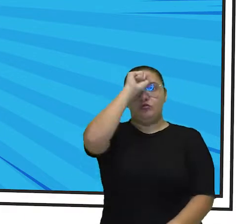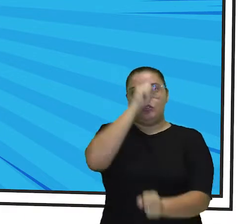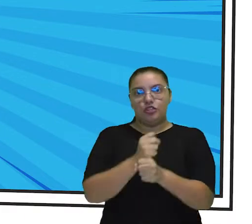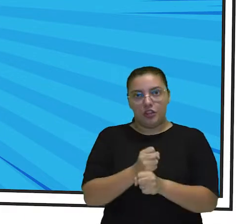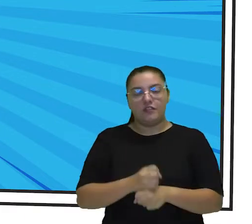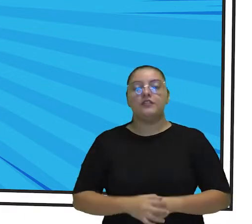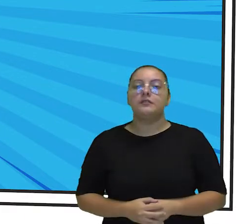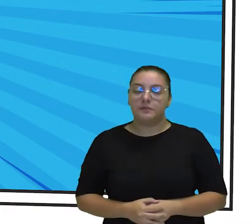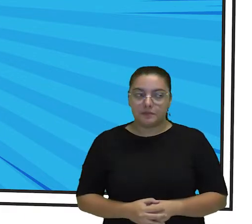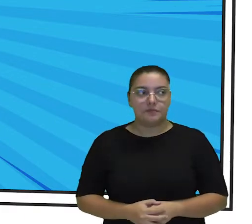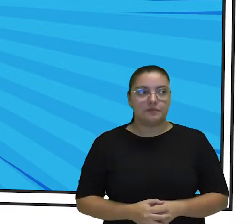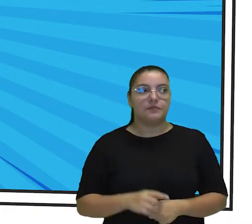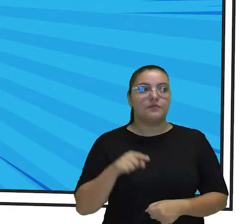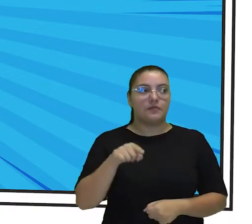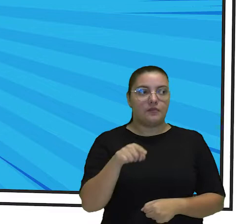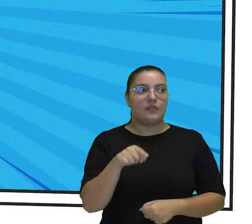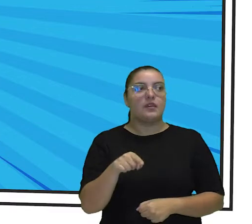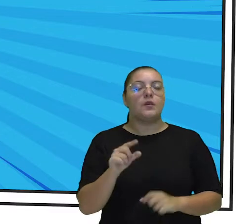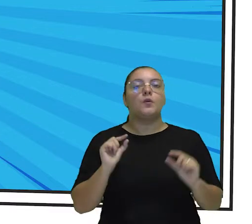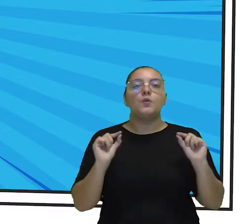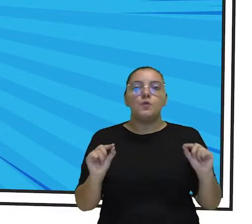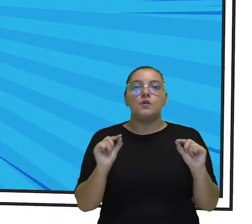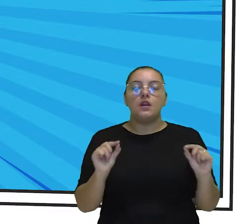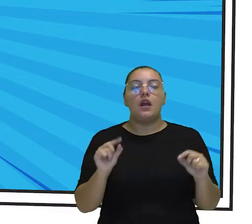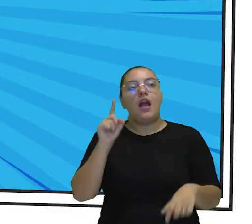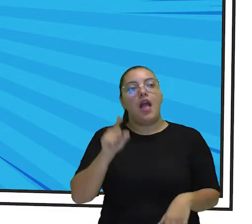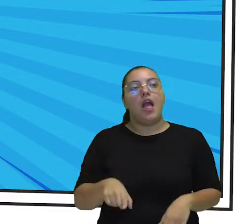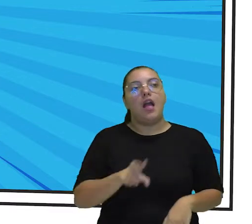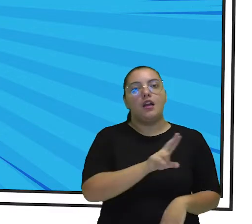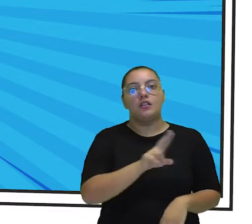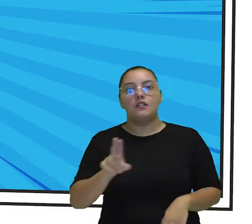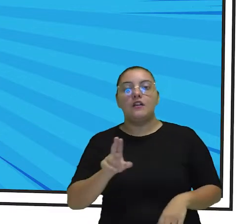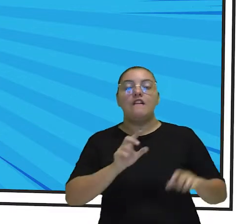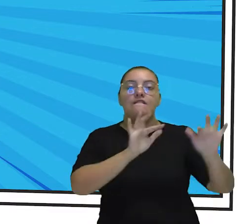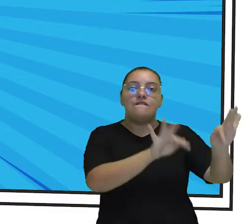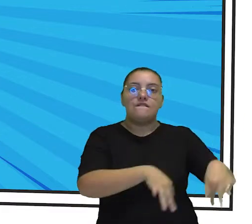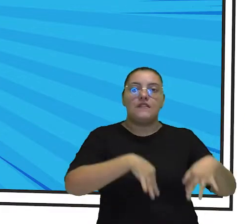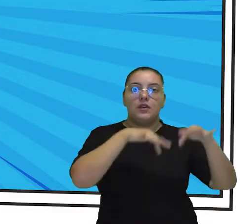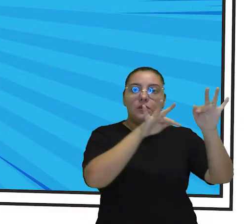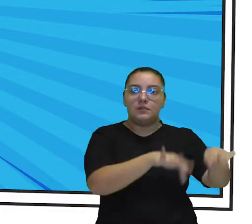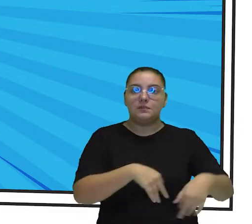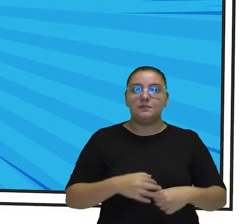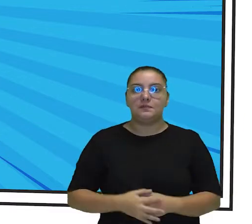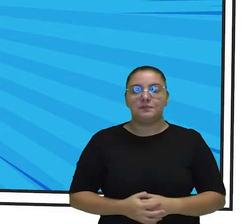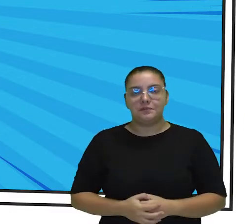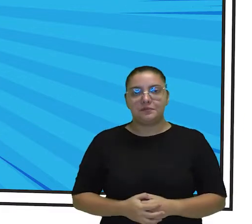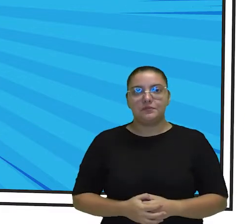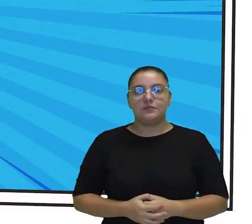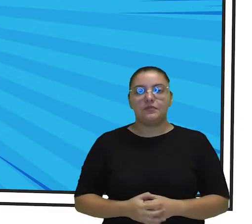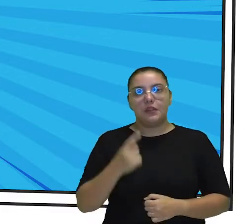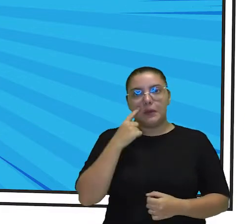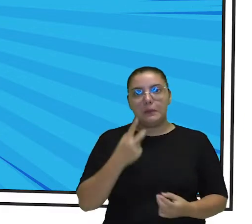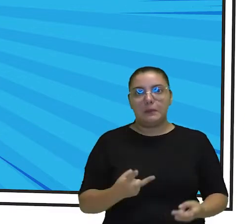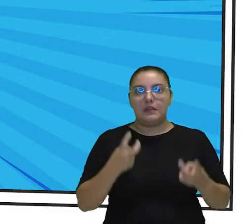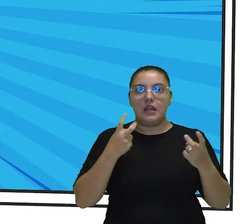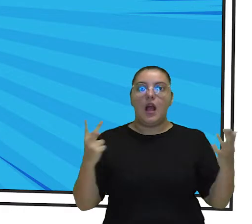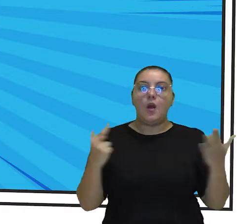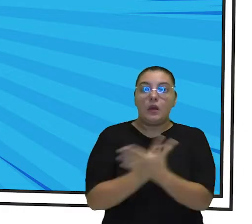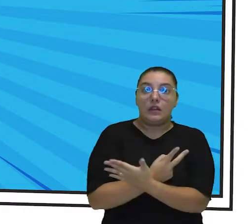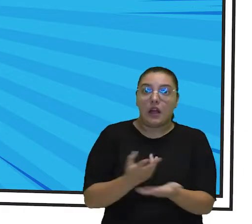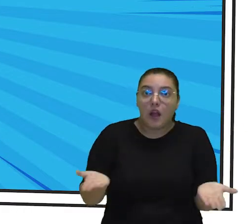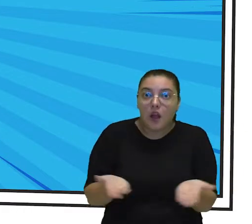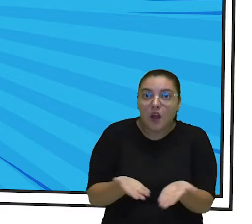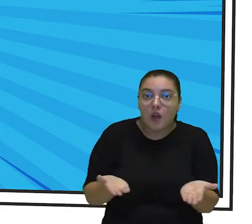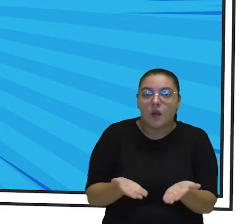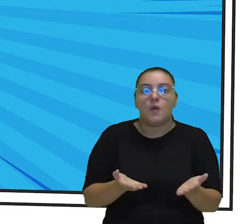Essas terras eram chamadas de feudo. Então, olha só o que vai acontecer.